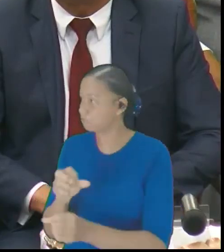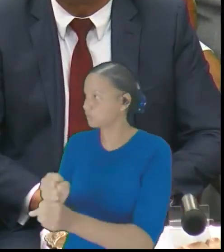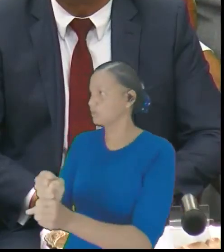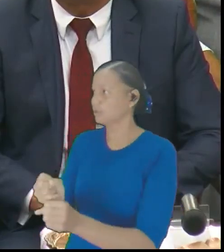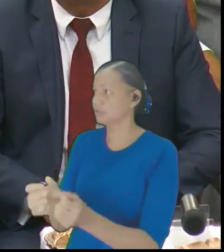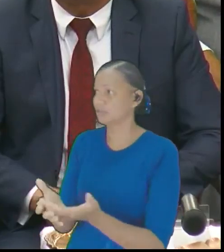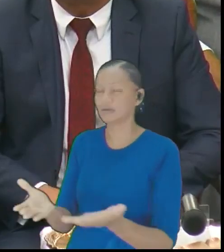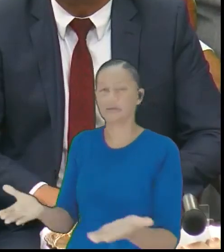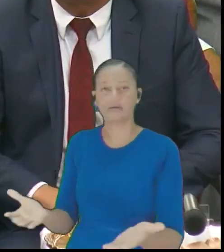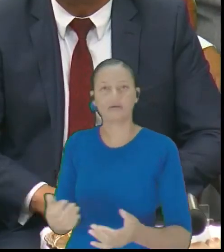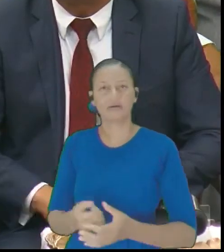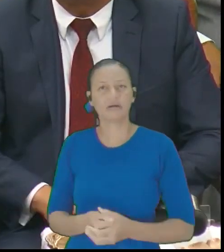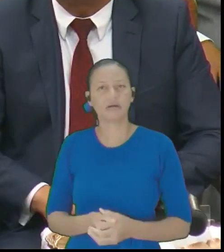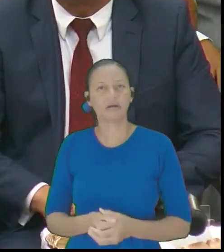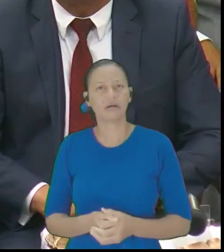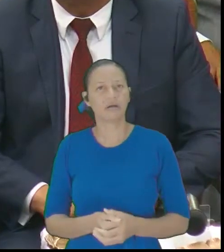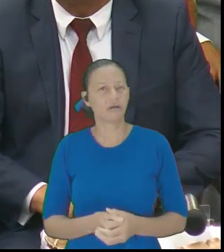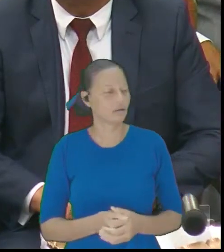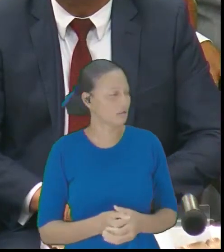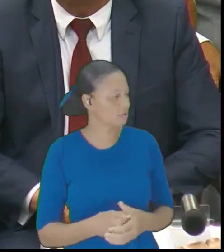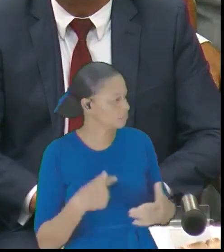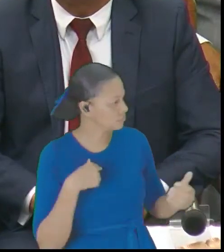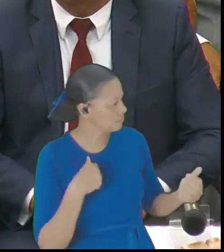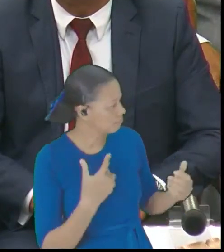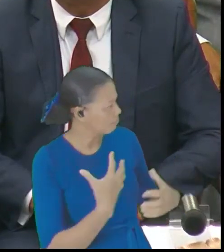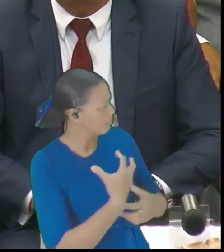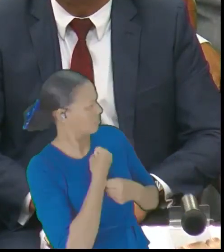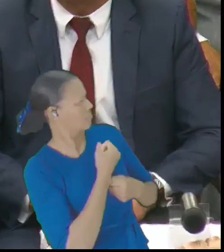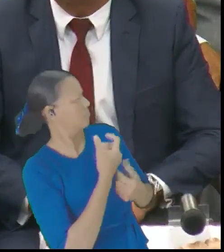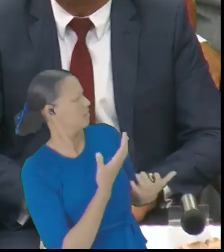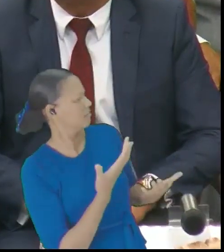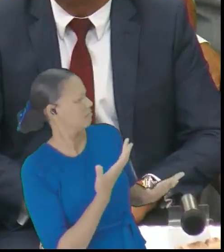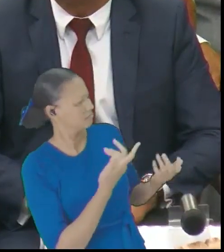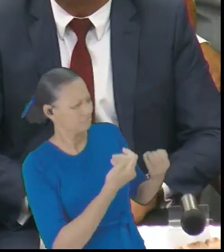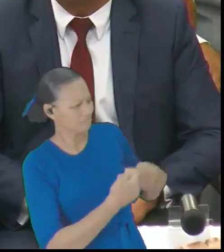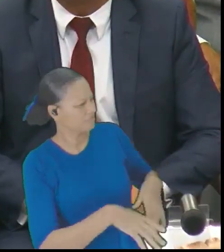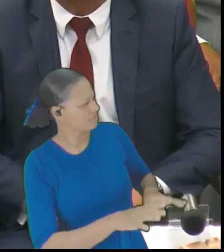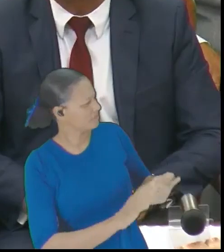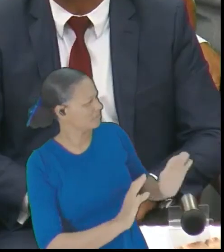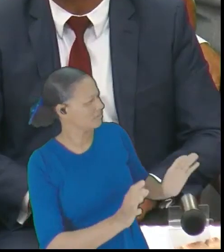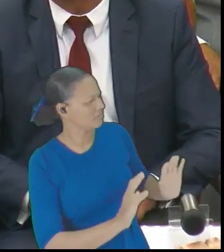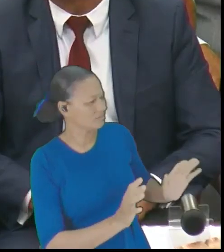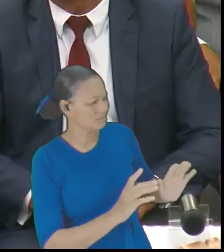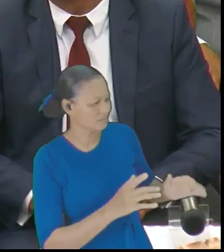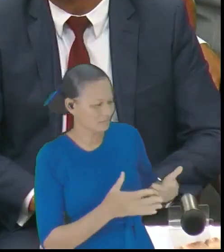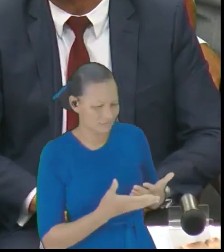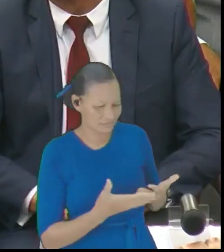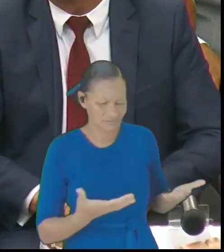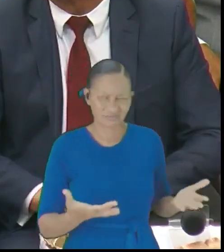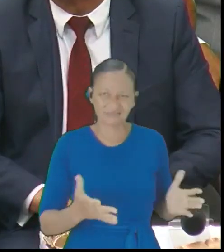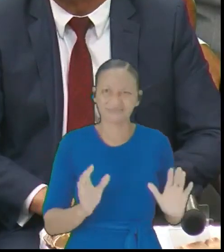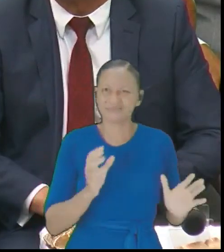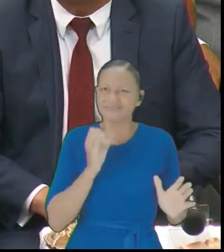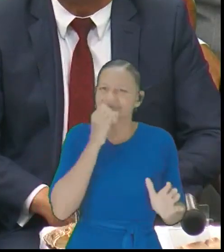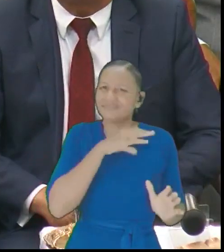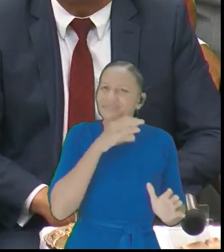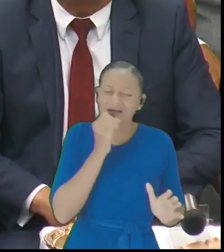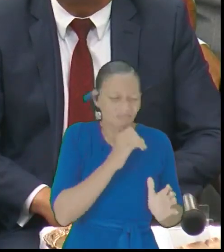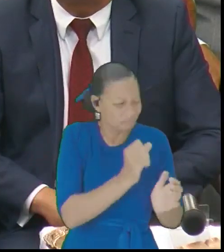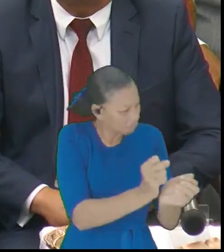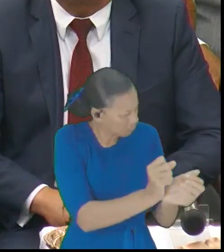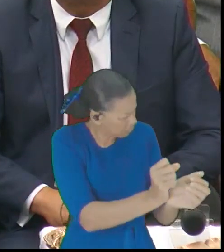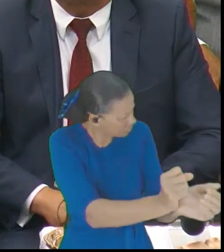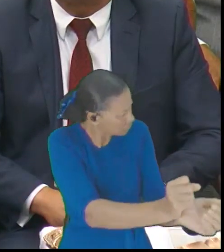isso tudo? Eu tive no meio de vós, e vocês não precisam vir com tanta estrutura não, está aqui, pode me